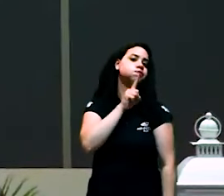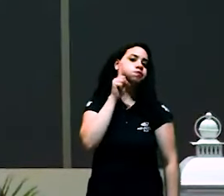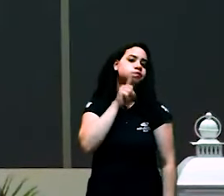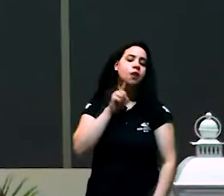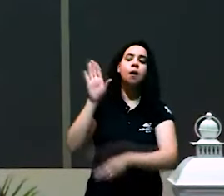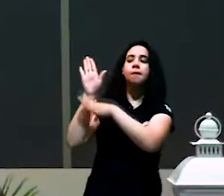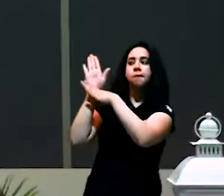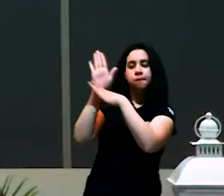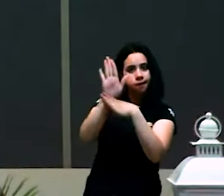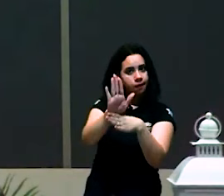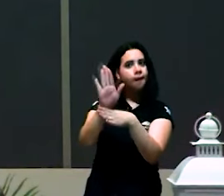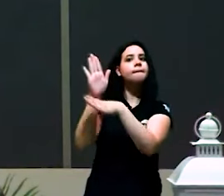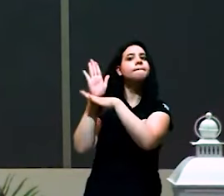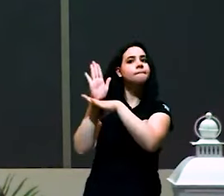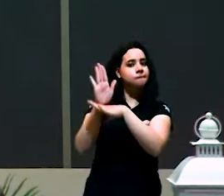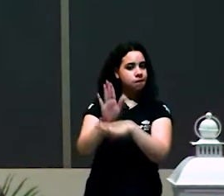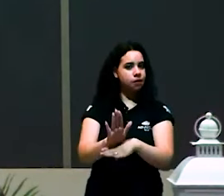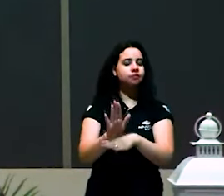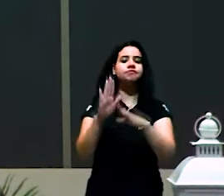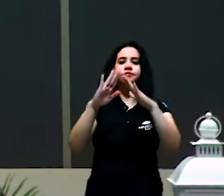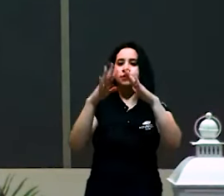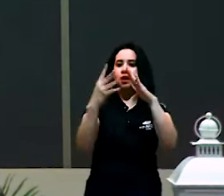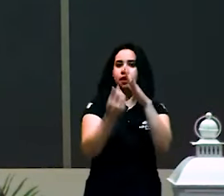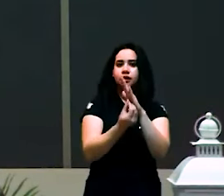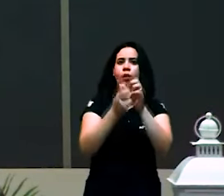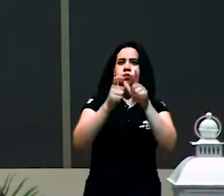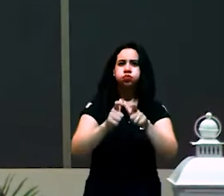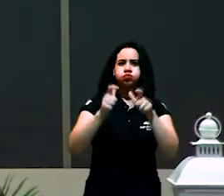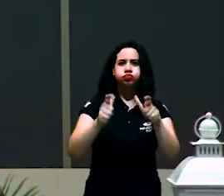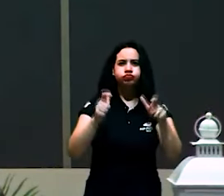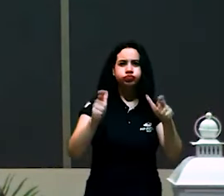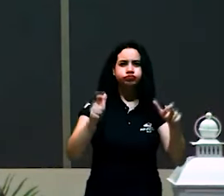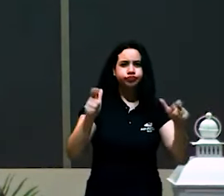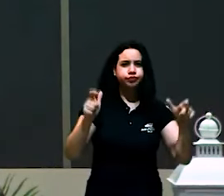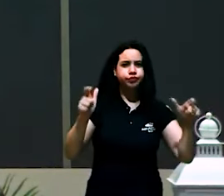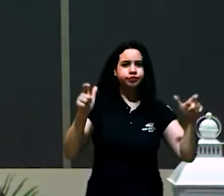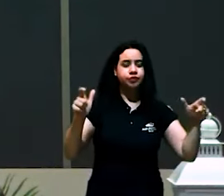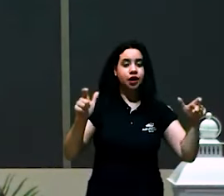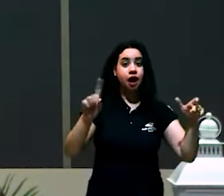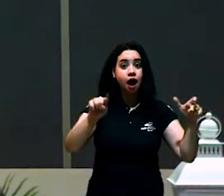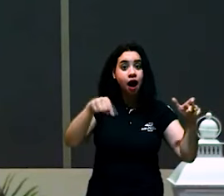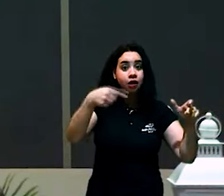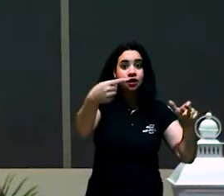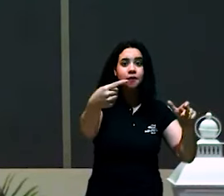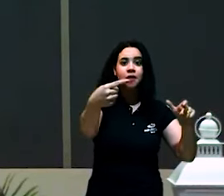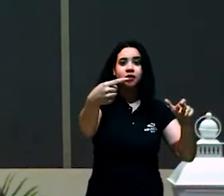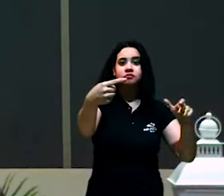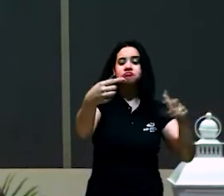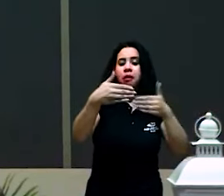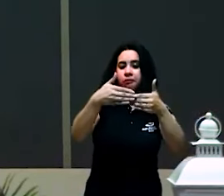partir daí, a igreja foi independente. Para a igreja foi fundada, amados irmãos, e nós